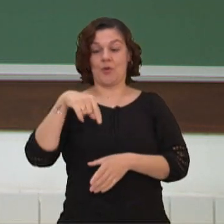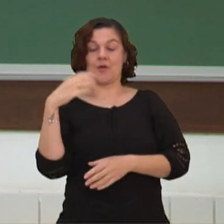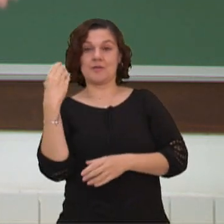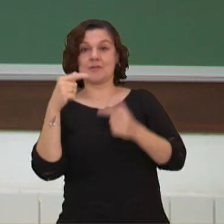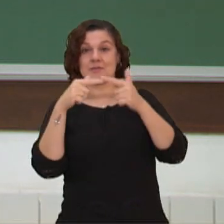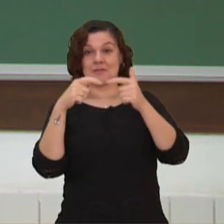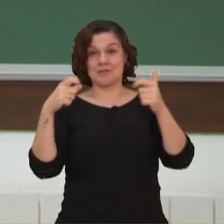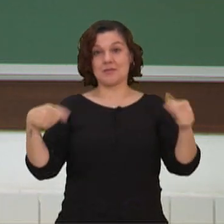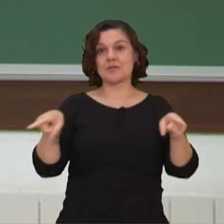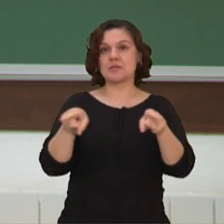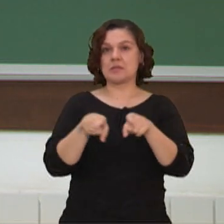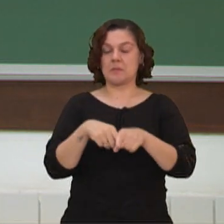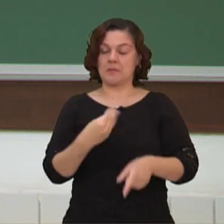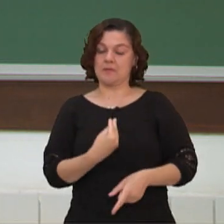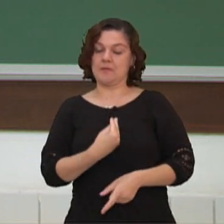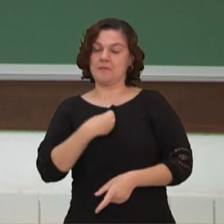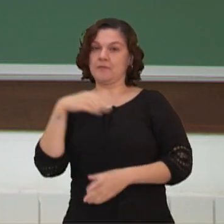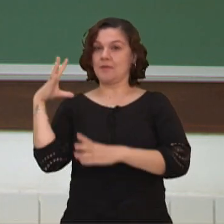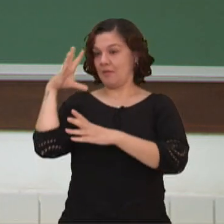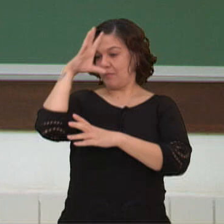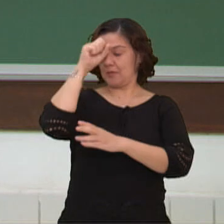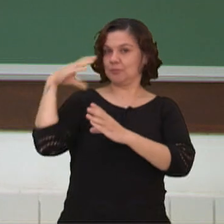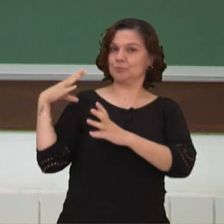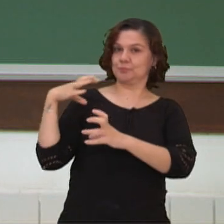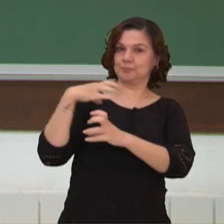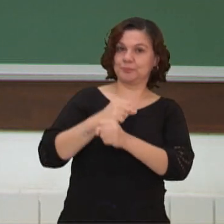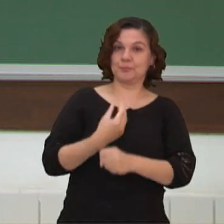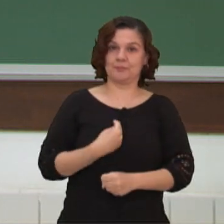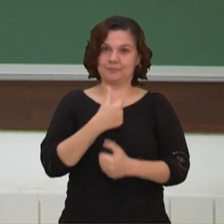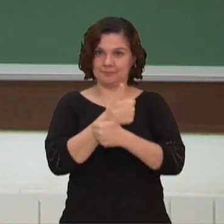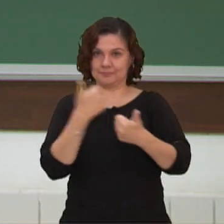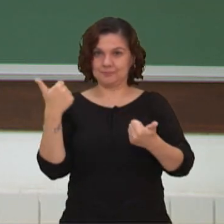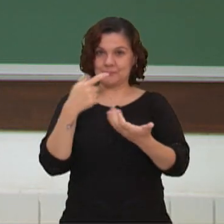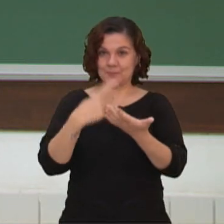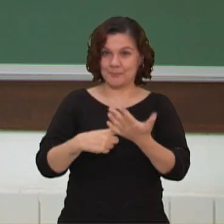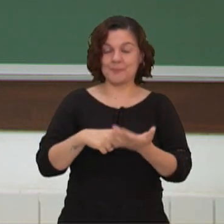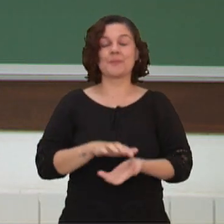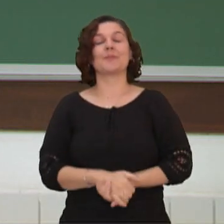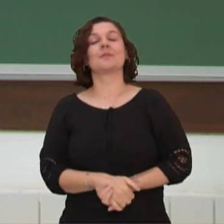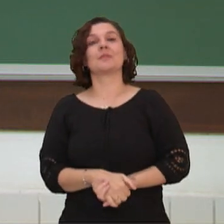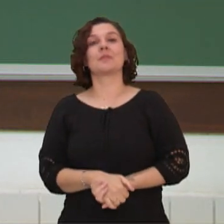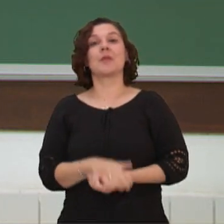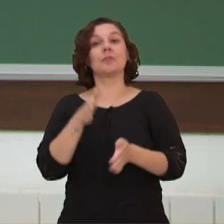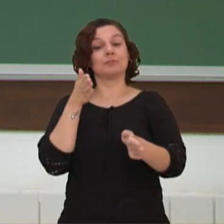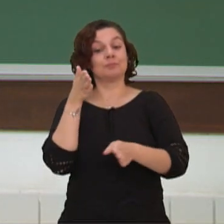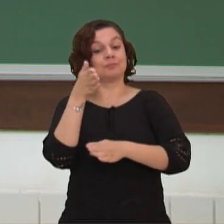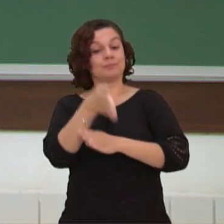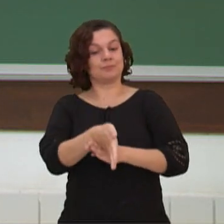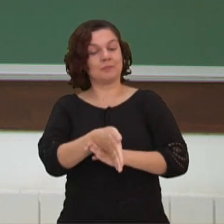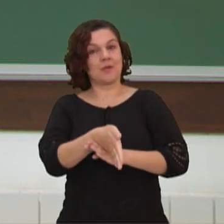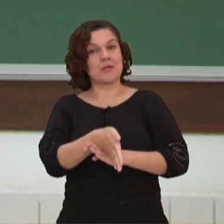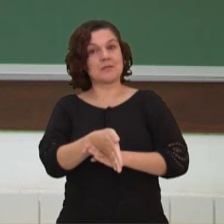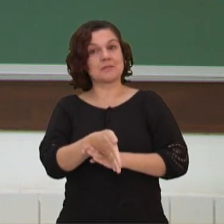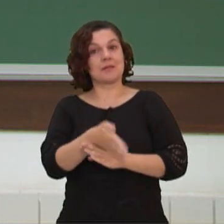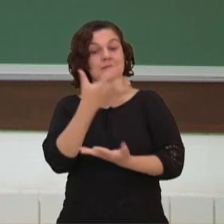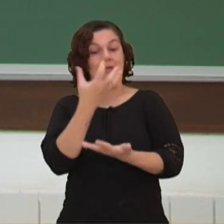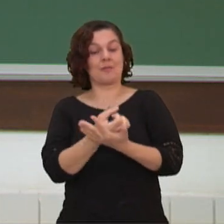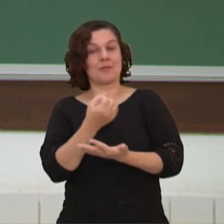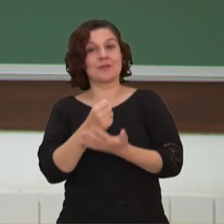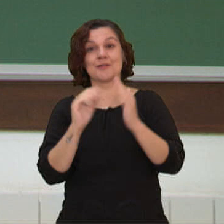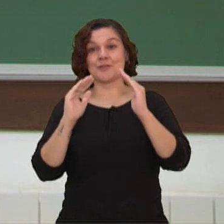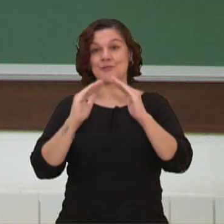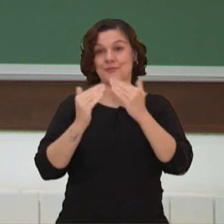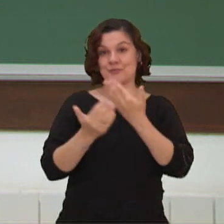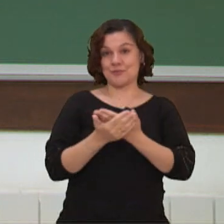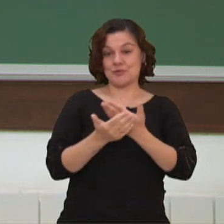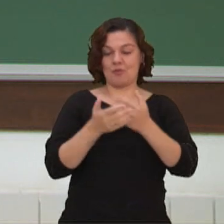ciências, importante você ter esse conhecimento para a sua vida. Combinado? Acesse o Aula Paraná para você acompanhar essas aulas,